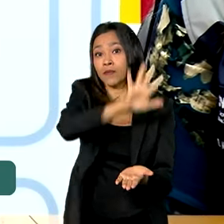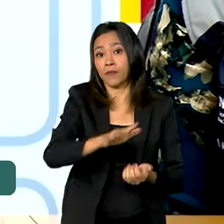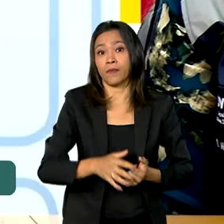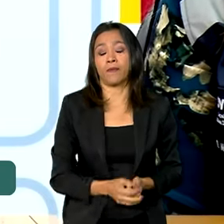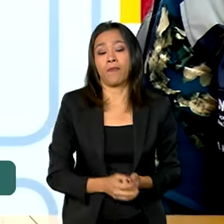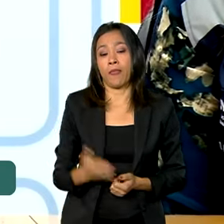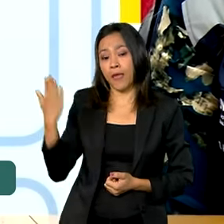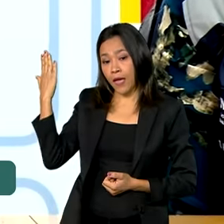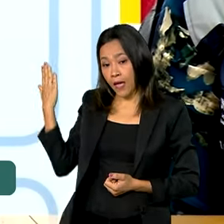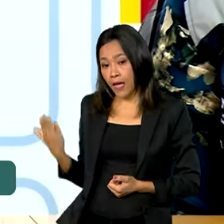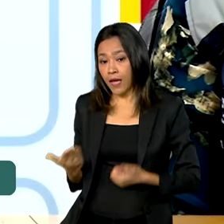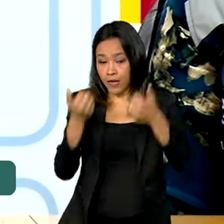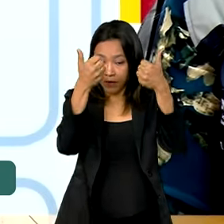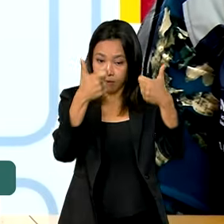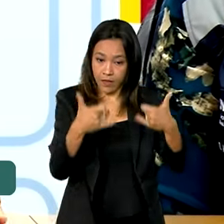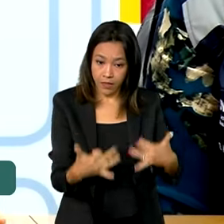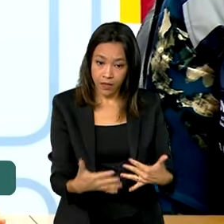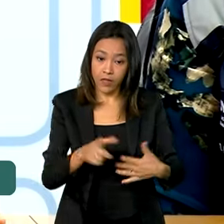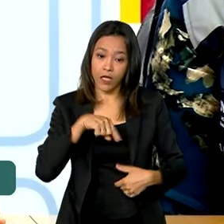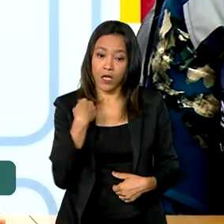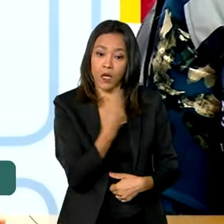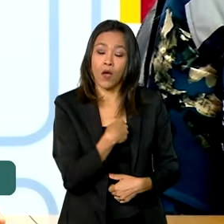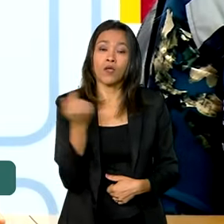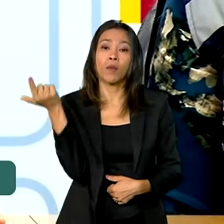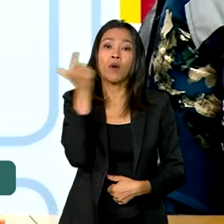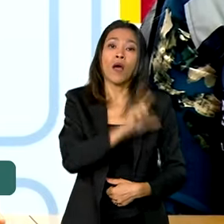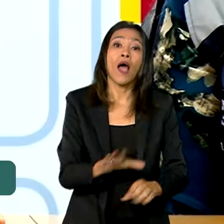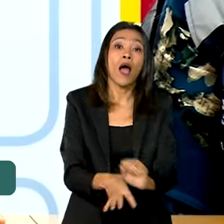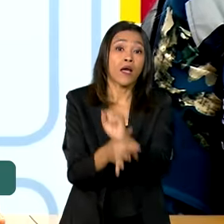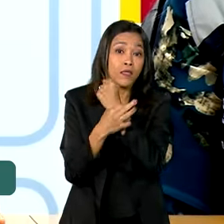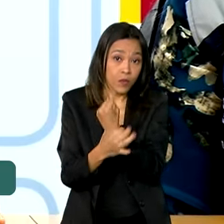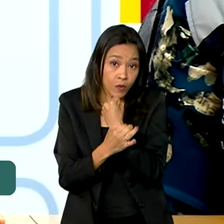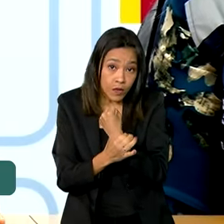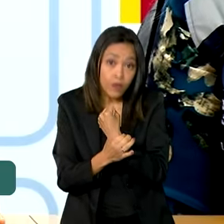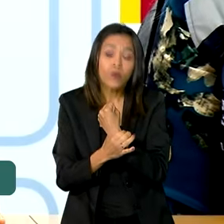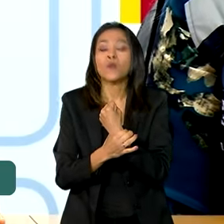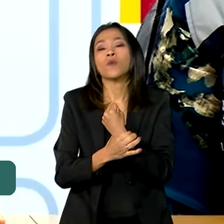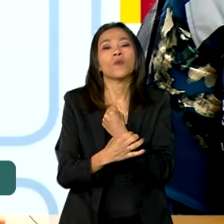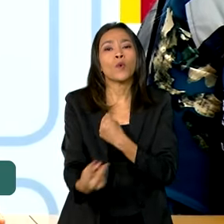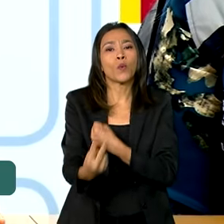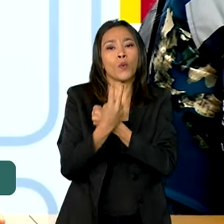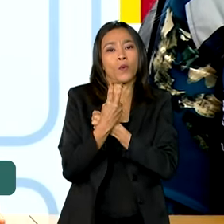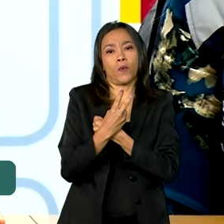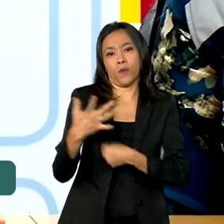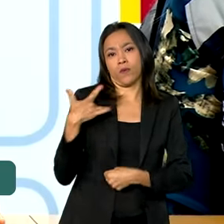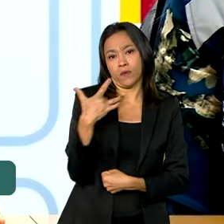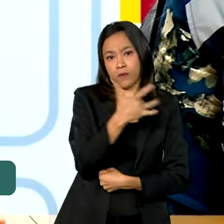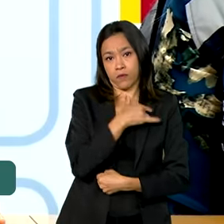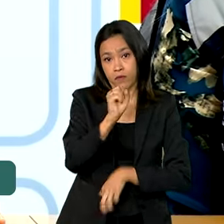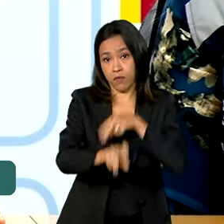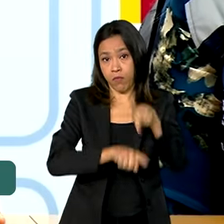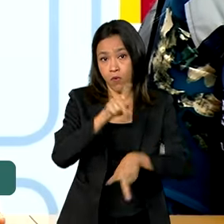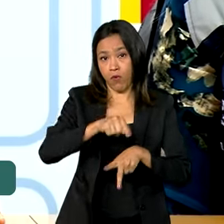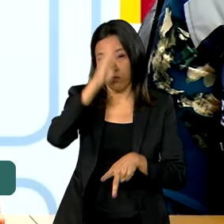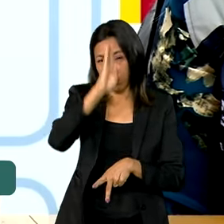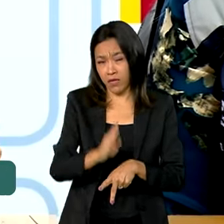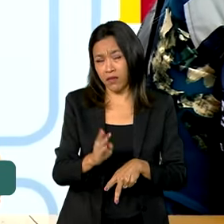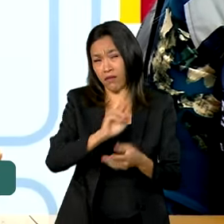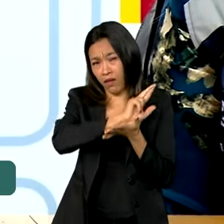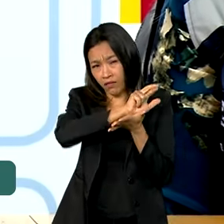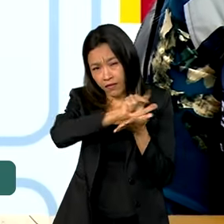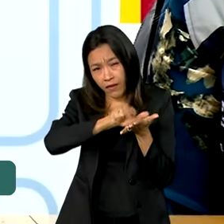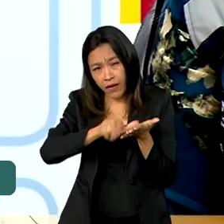nós estamos garantindo a proteção dos brasileiros em todas aquelas doenças que